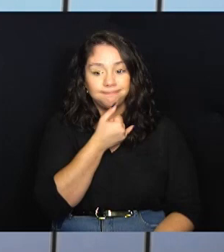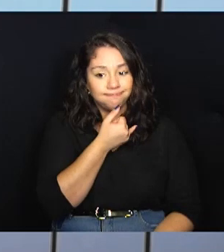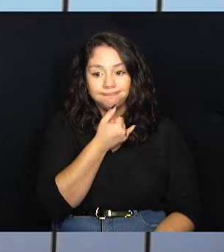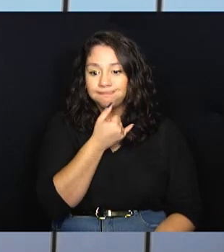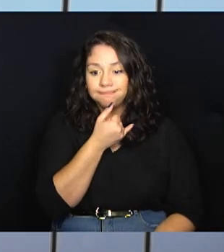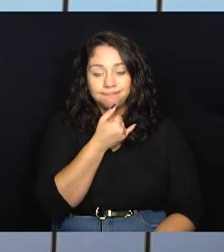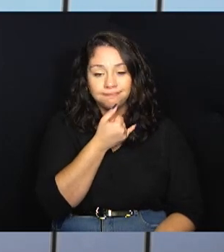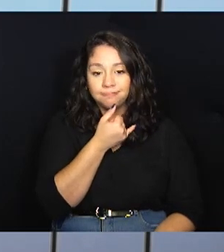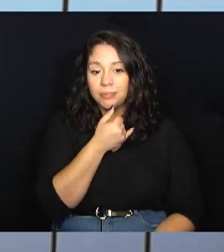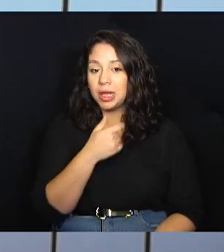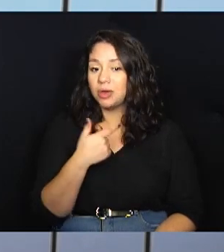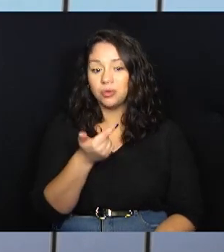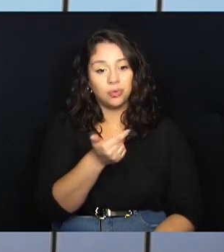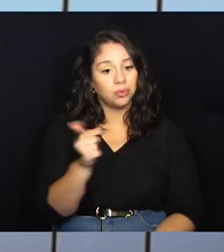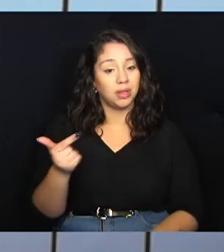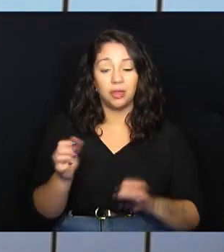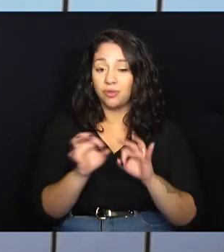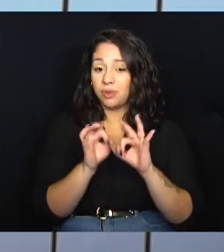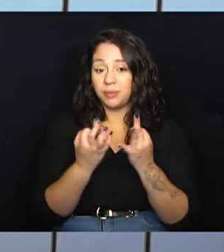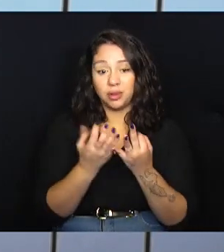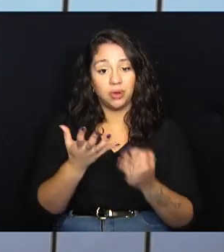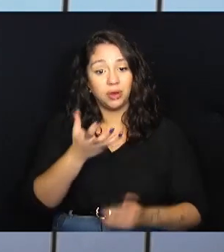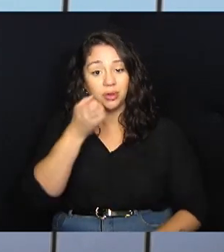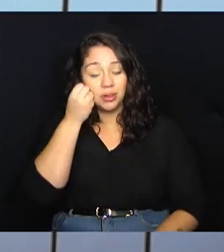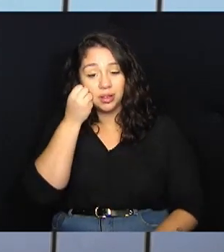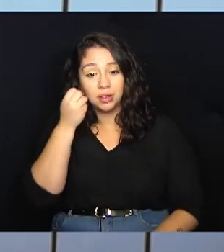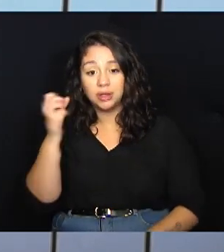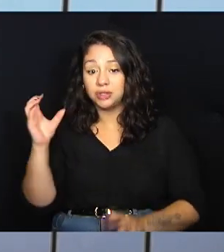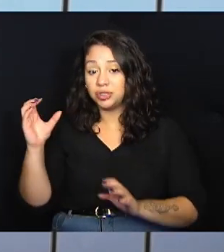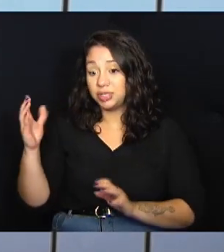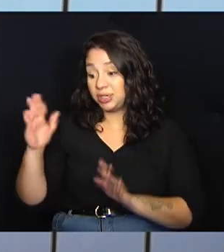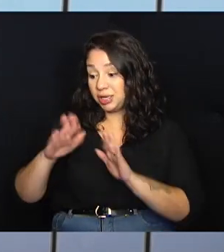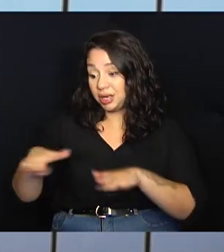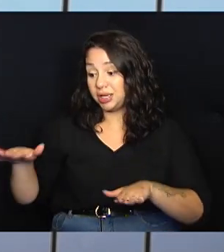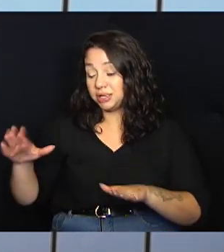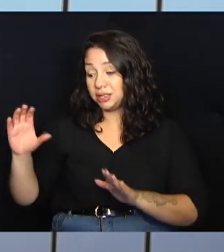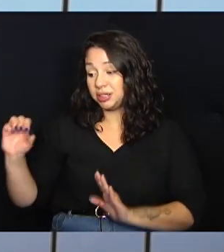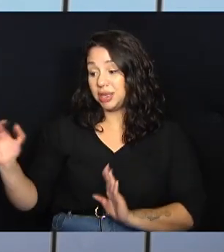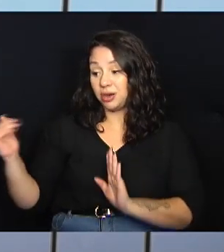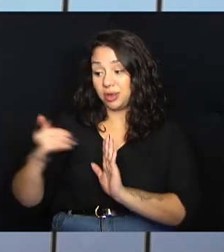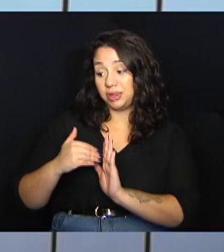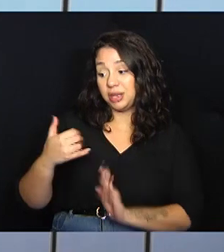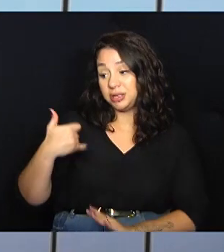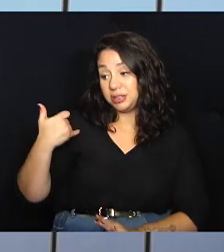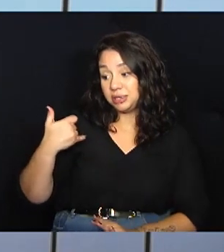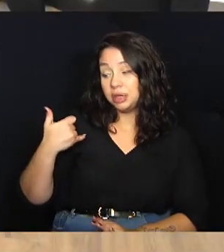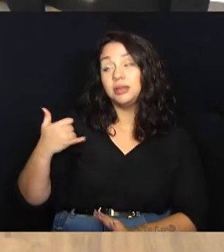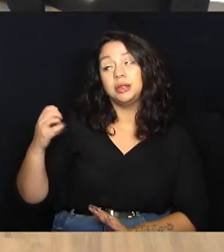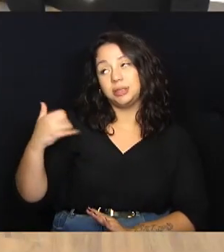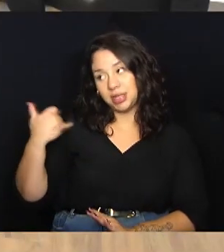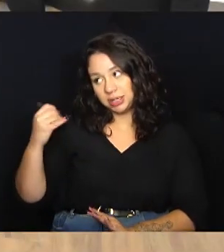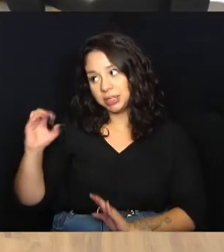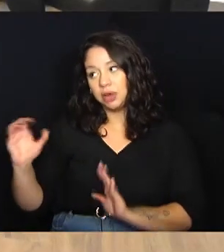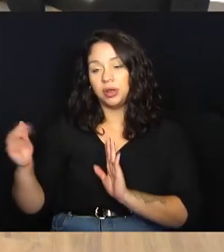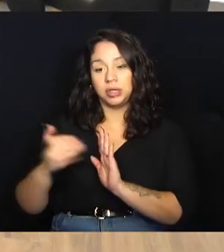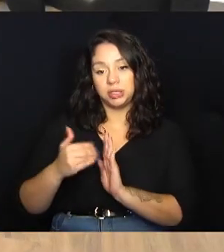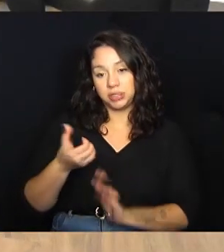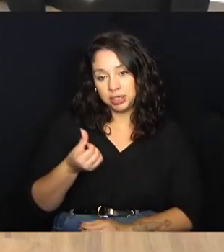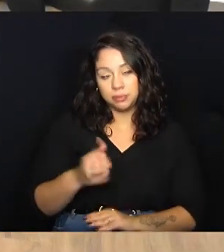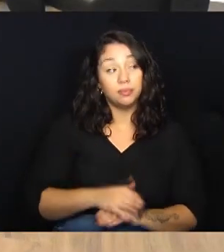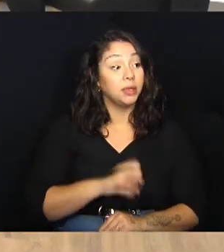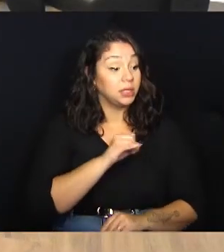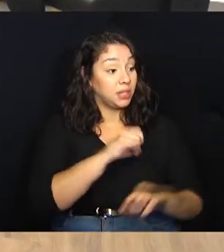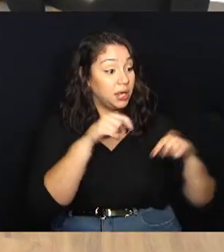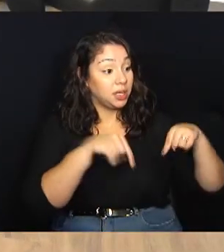tenho família acolhedora, mesmo para crianças de 0 a 6. Por exemplo, se Por hoje isso a em importância. Campinas nascer um